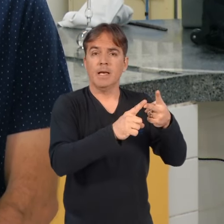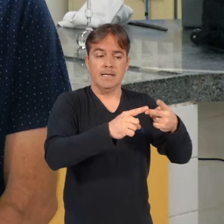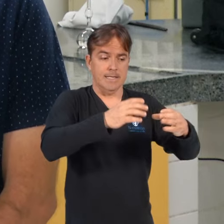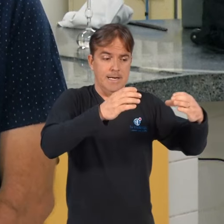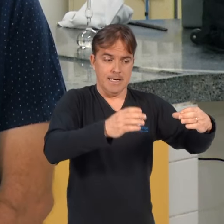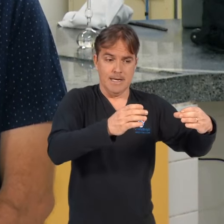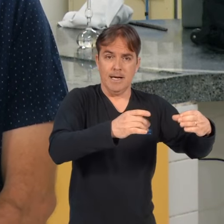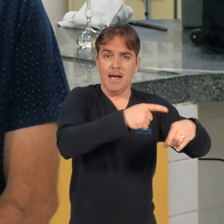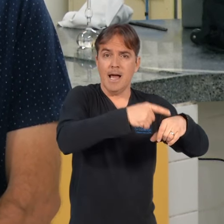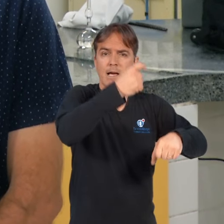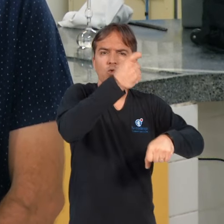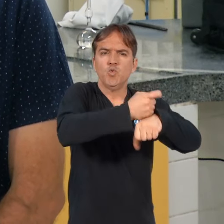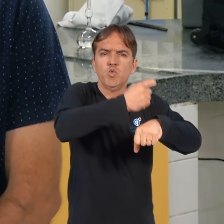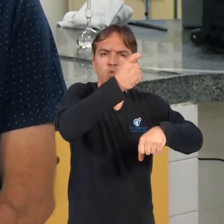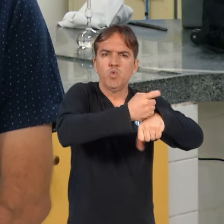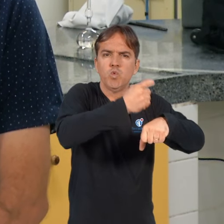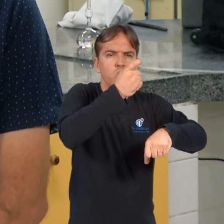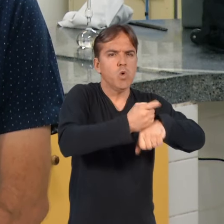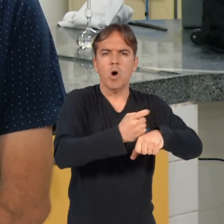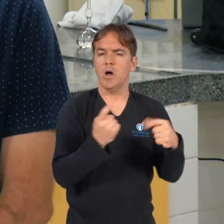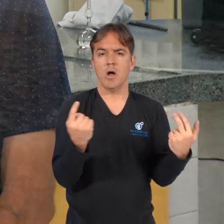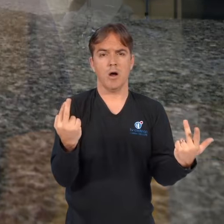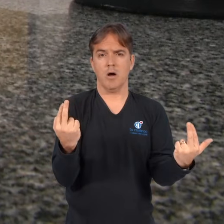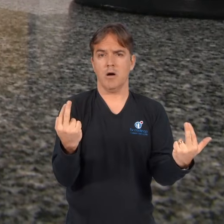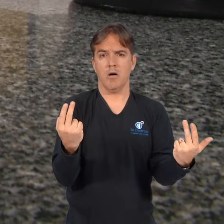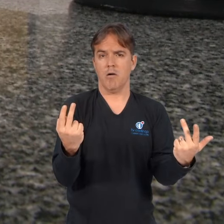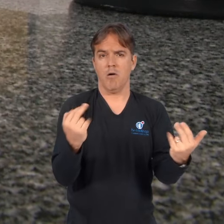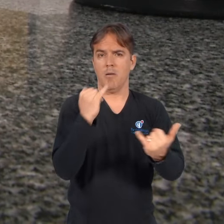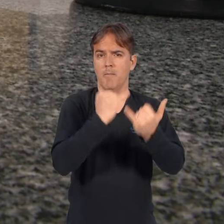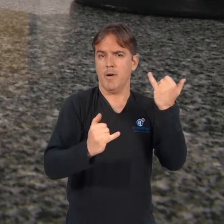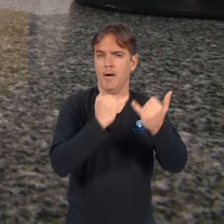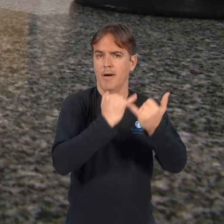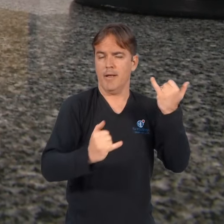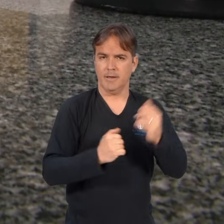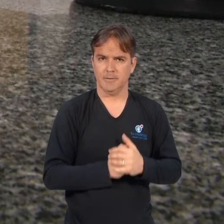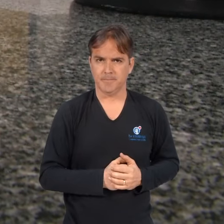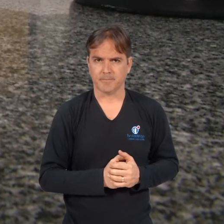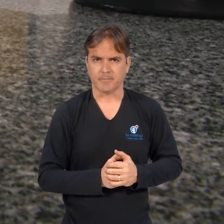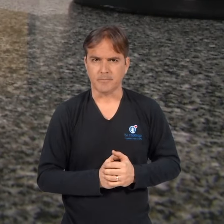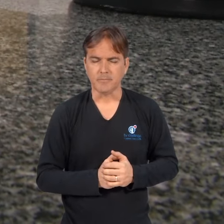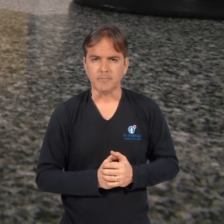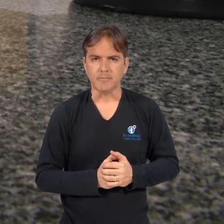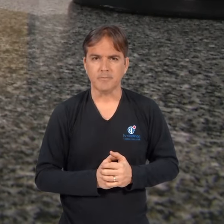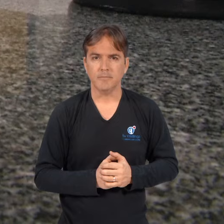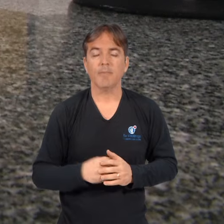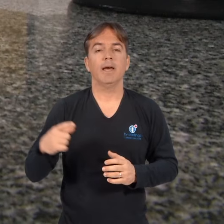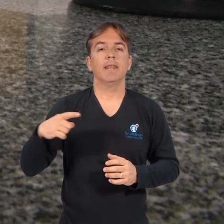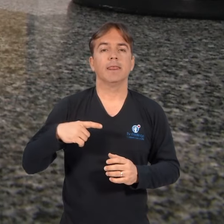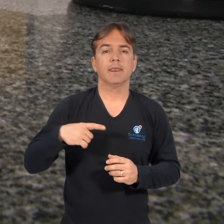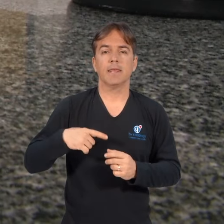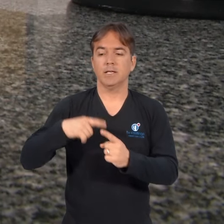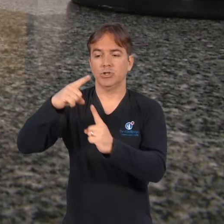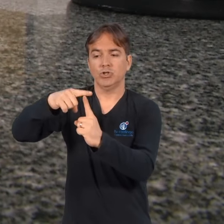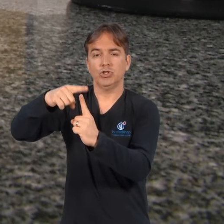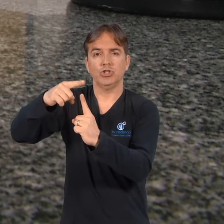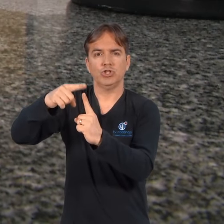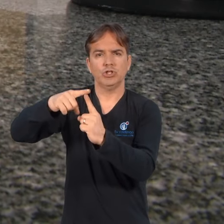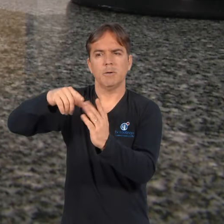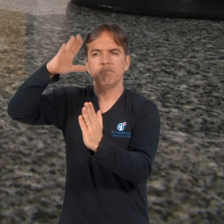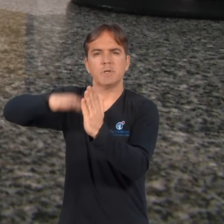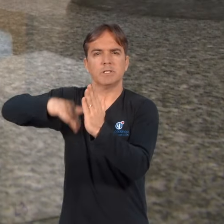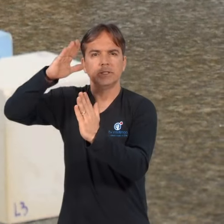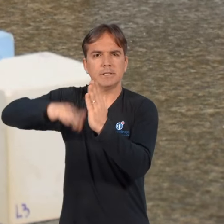uma resistência compatível com os sistemas convencionais. Nos propusemos avaliar três tipos de tinta a serem